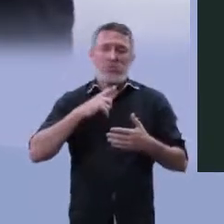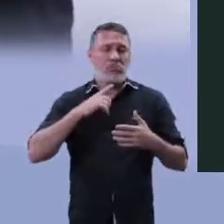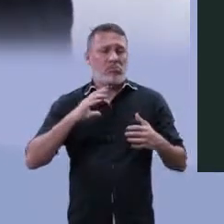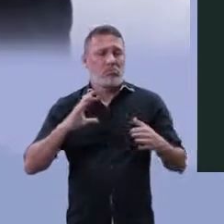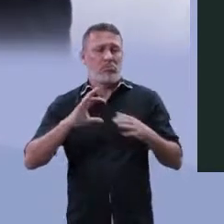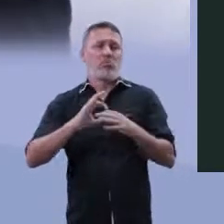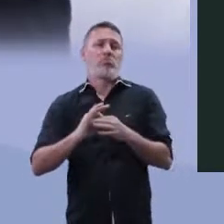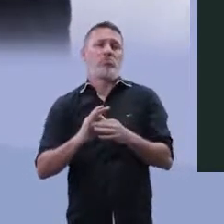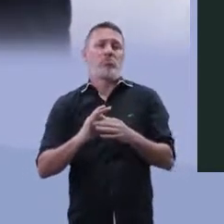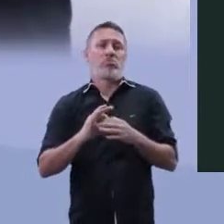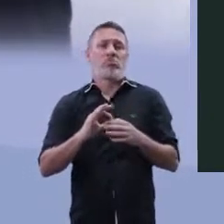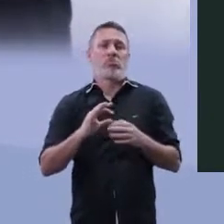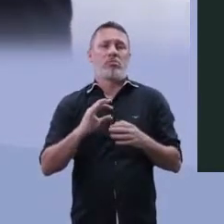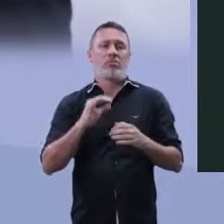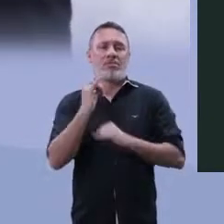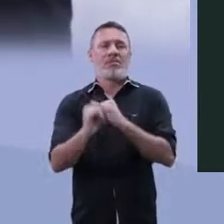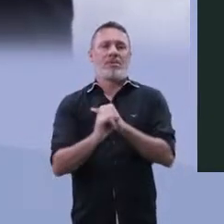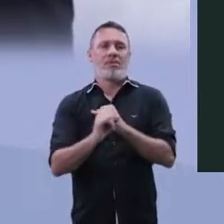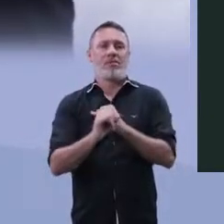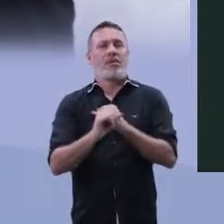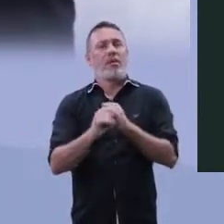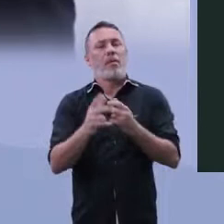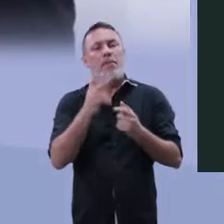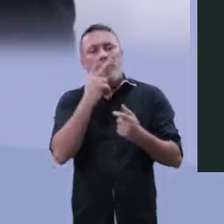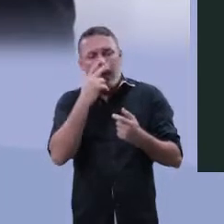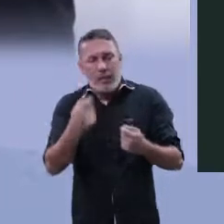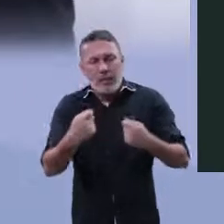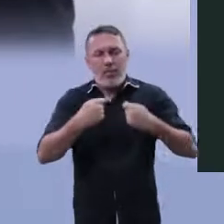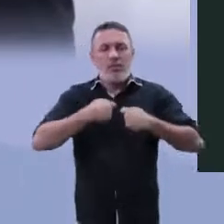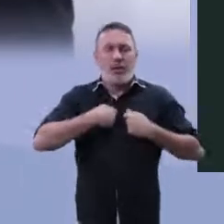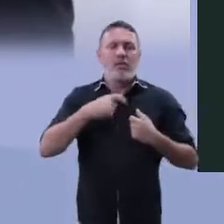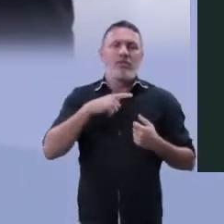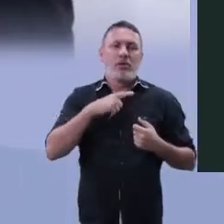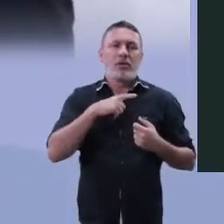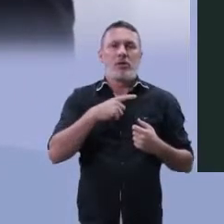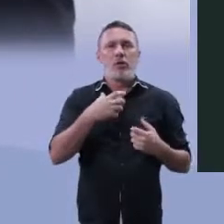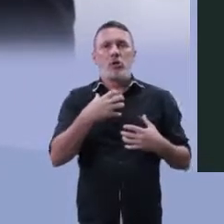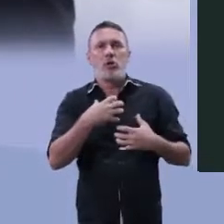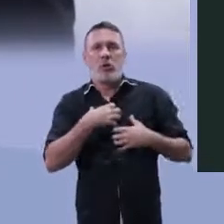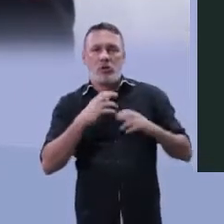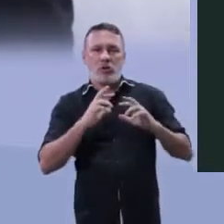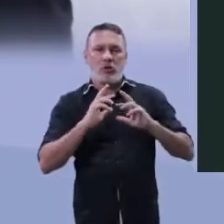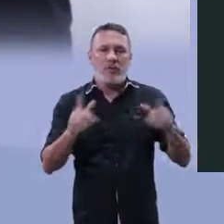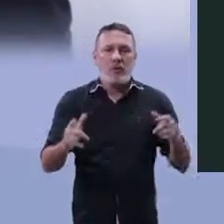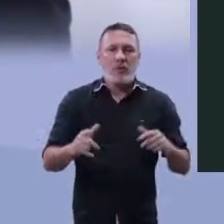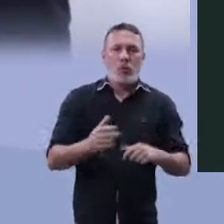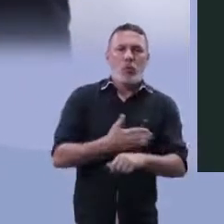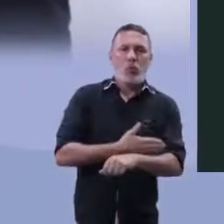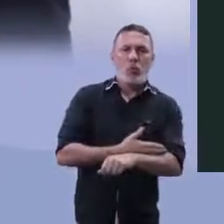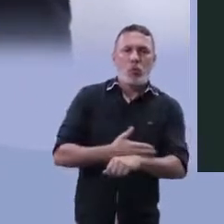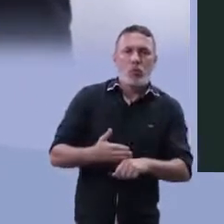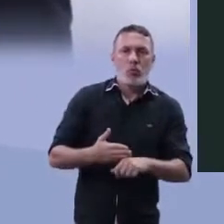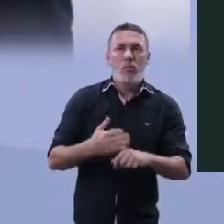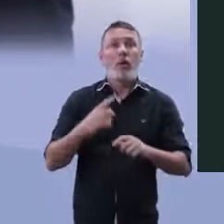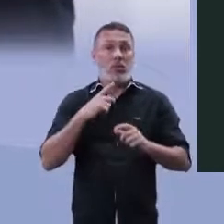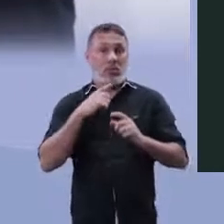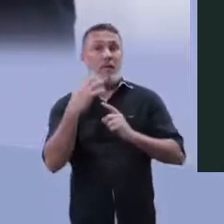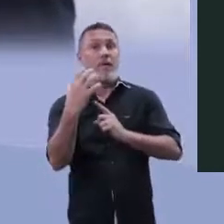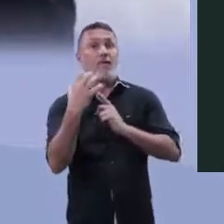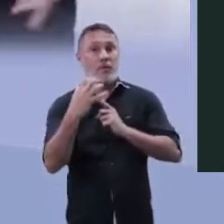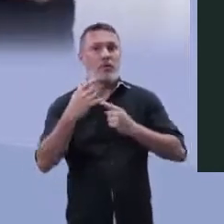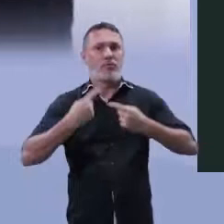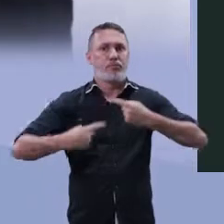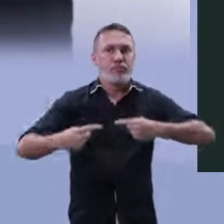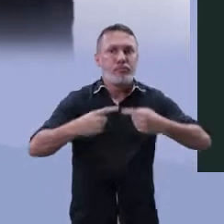estão conectados às redes. E elas, obviamente, acabam transformando os nossos gostos, provocando, formando